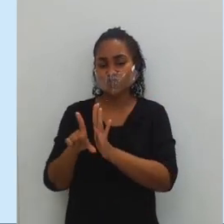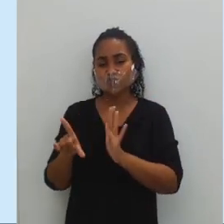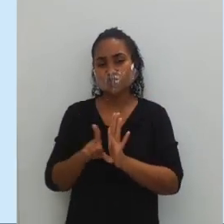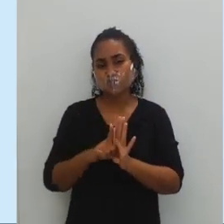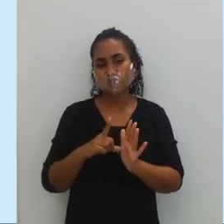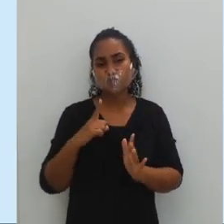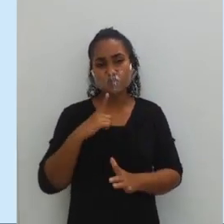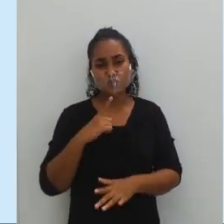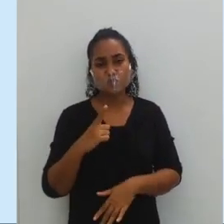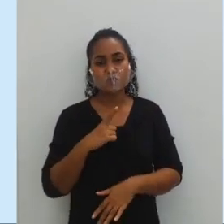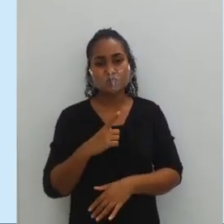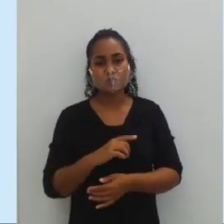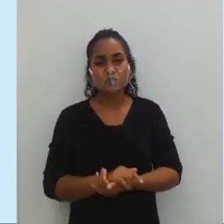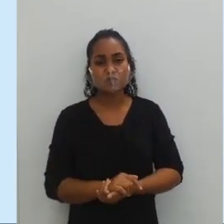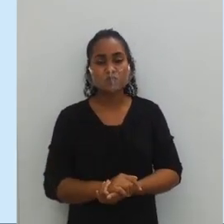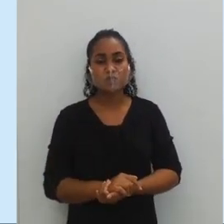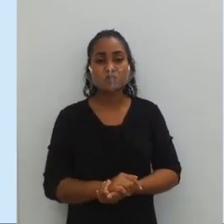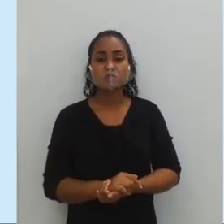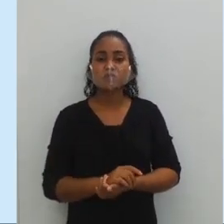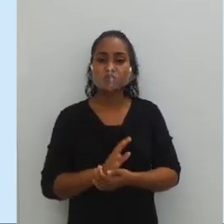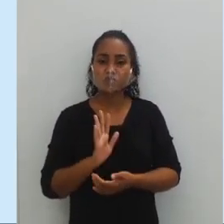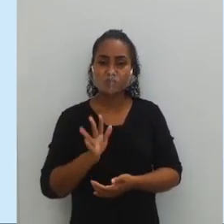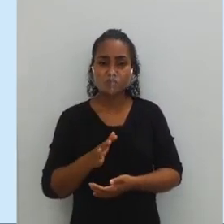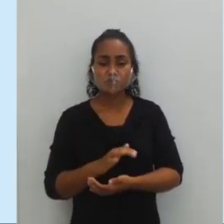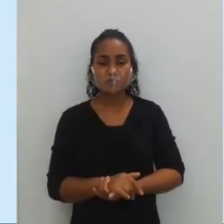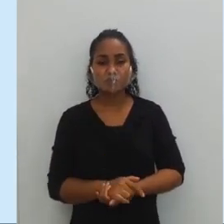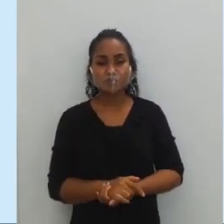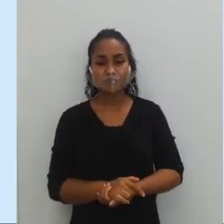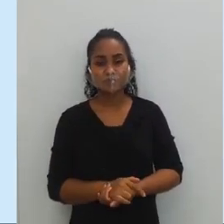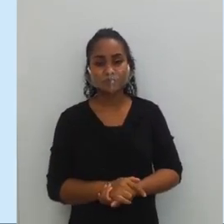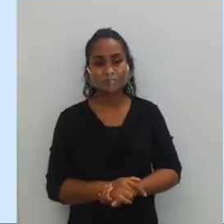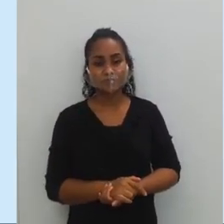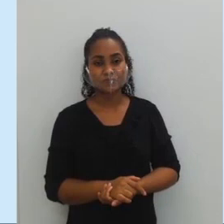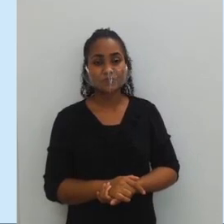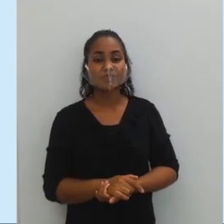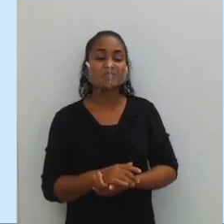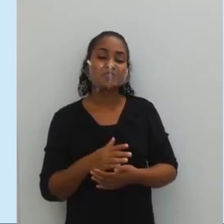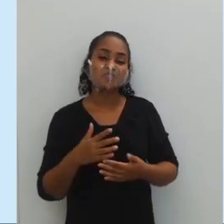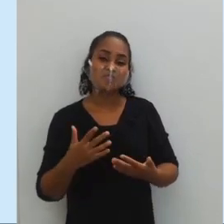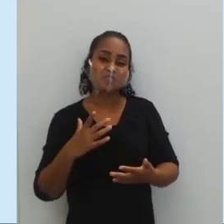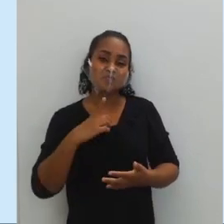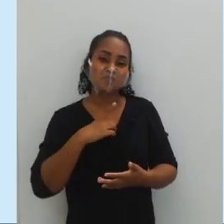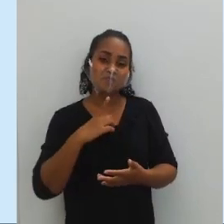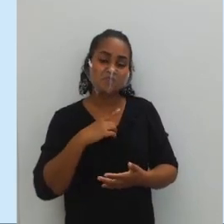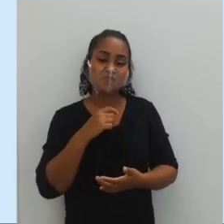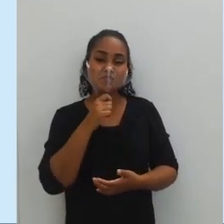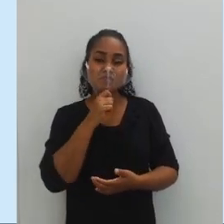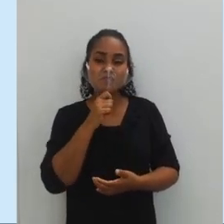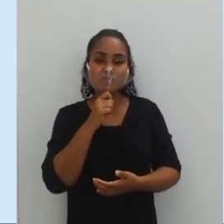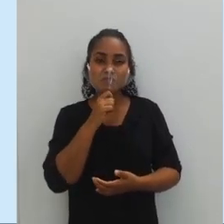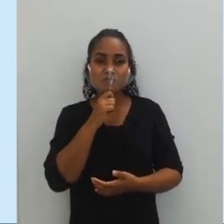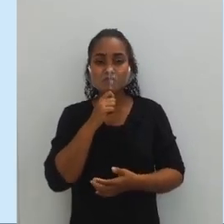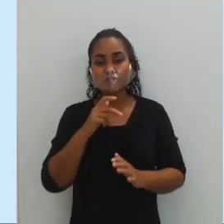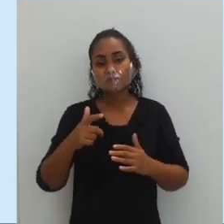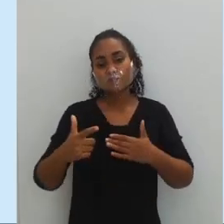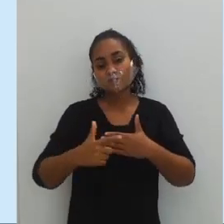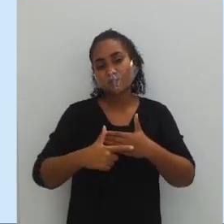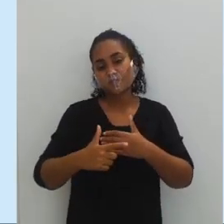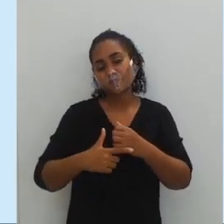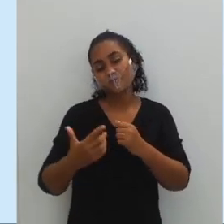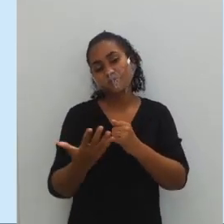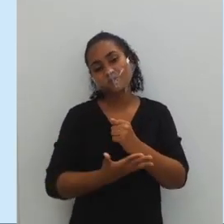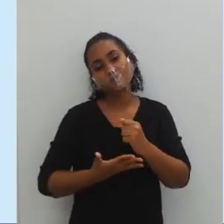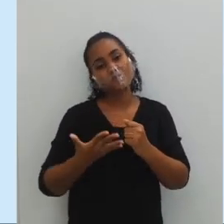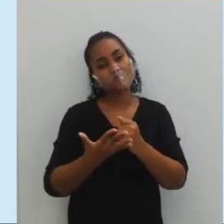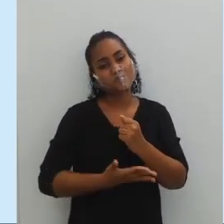religiões afro-brasileiras, com os costumes afro-brasileiros, né? Então, ainda assim, existe, e aí é papel